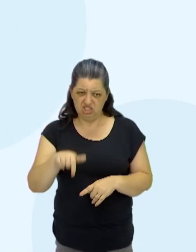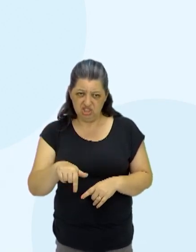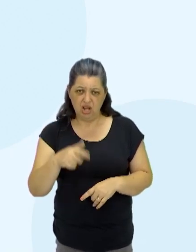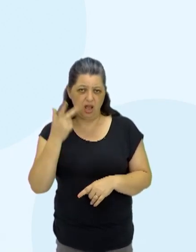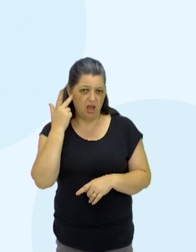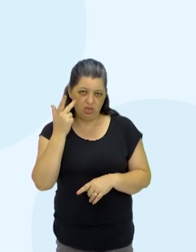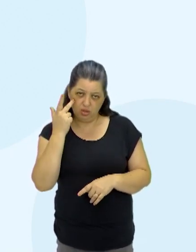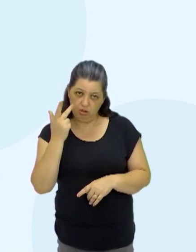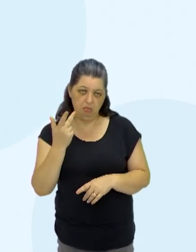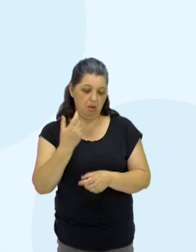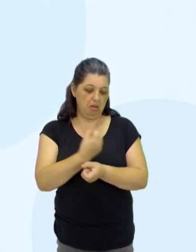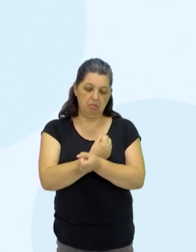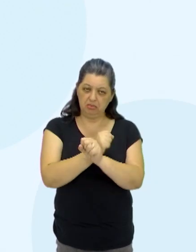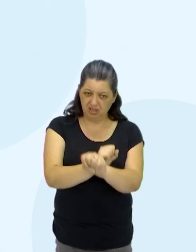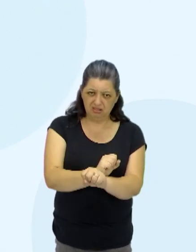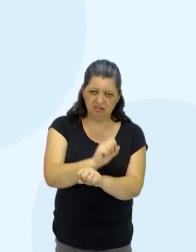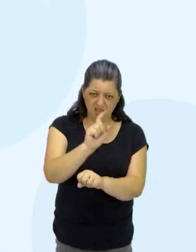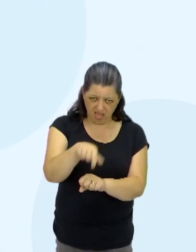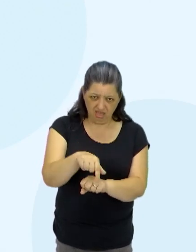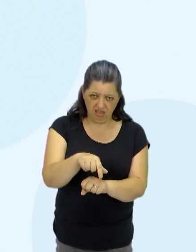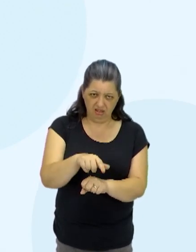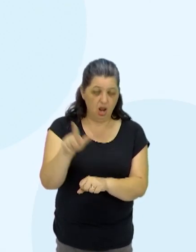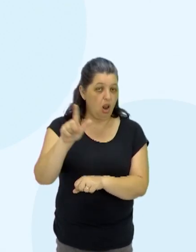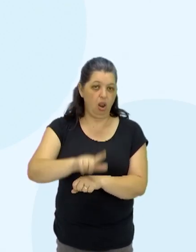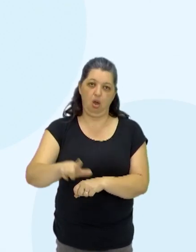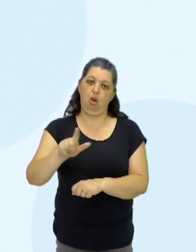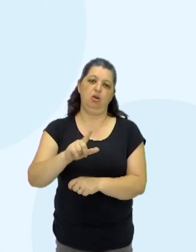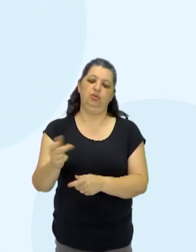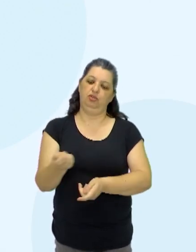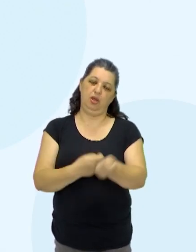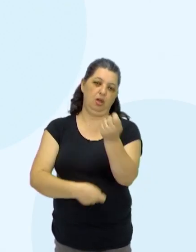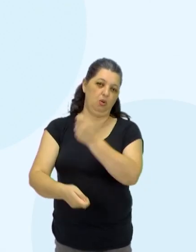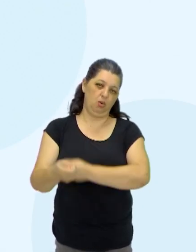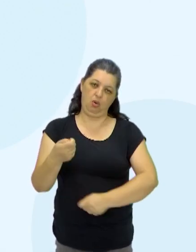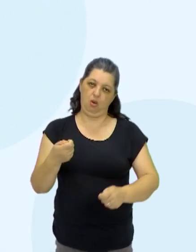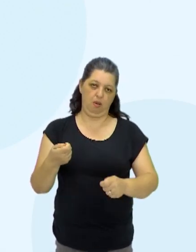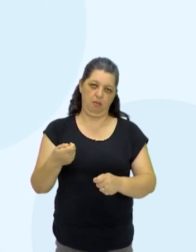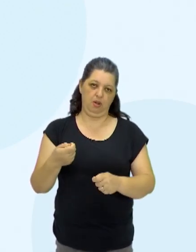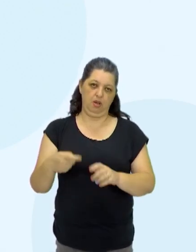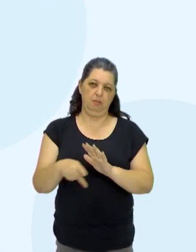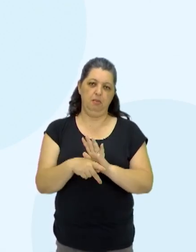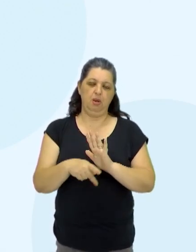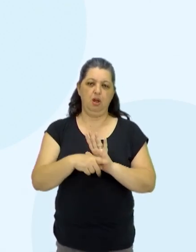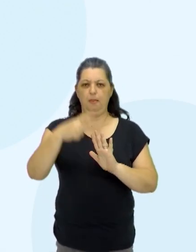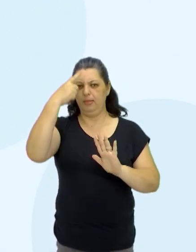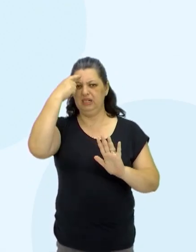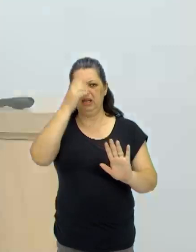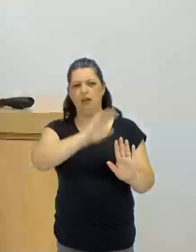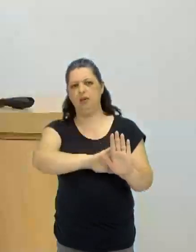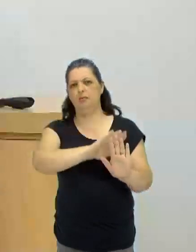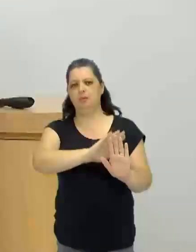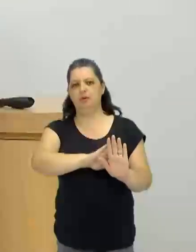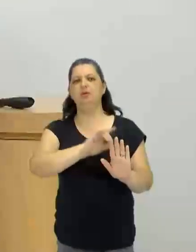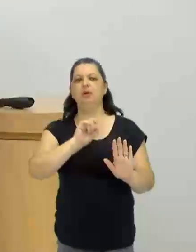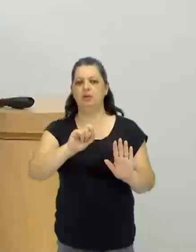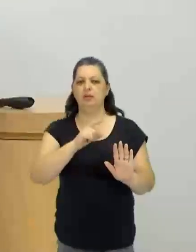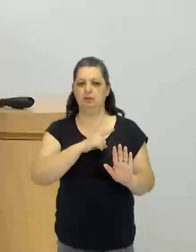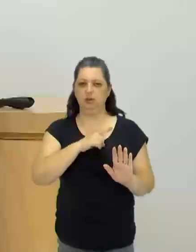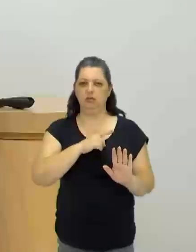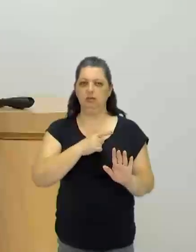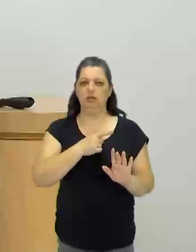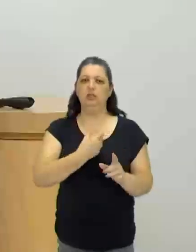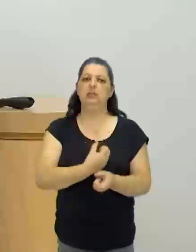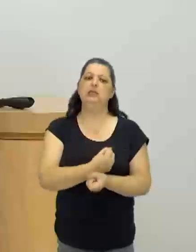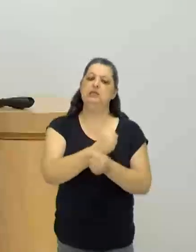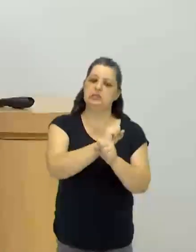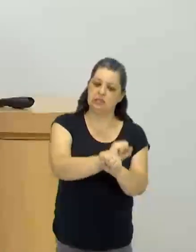o escravismo? Era uma lógica econômica e ideológica, tanto que você falou, escravos tinham